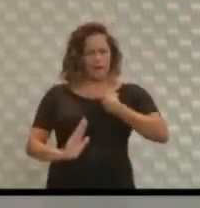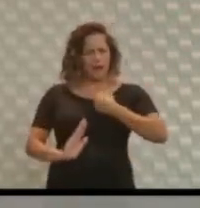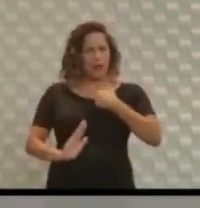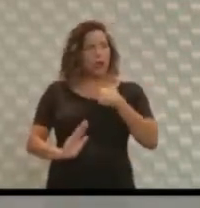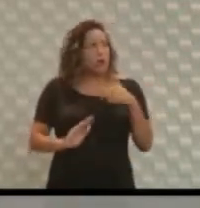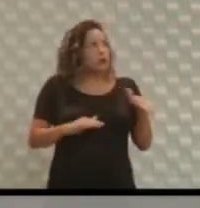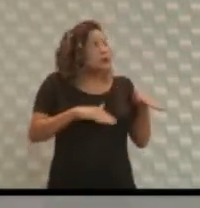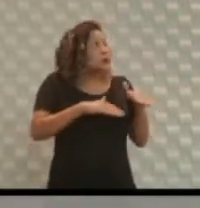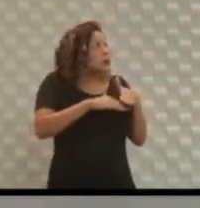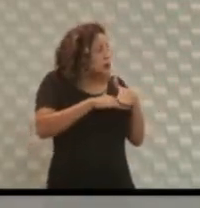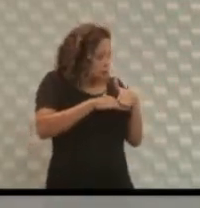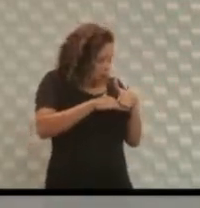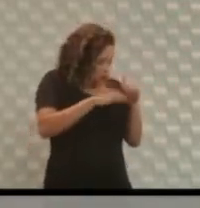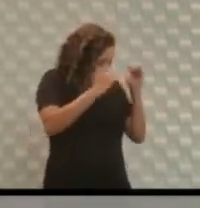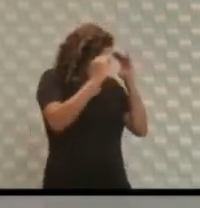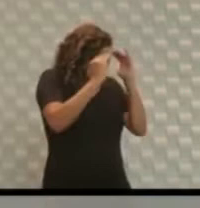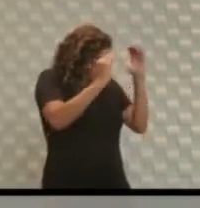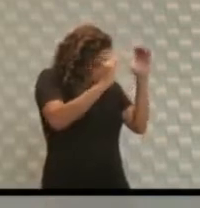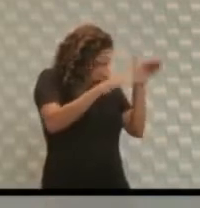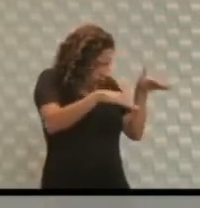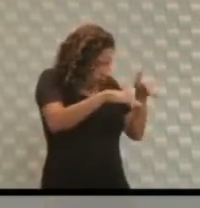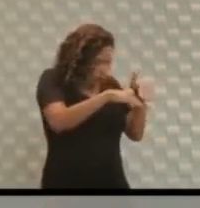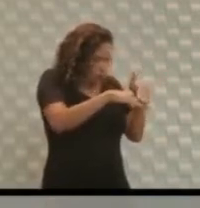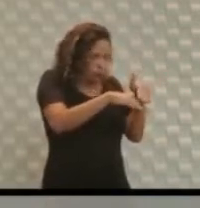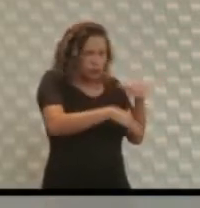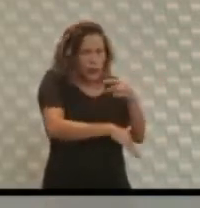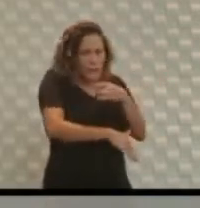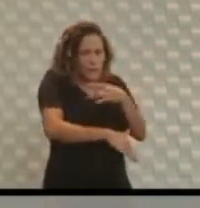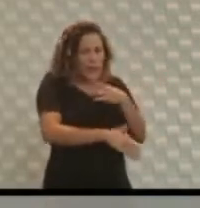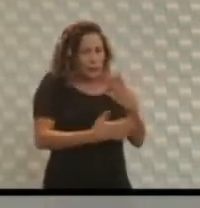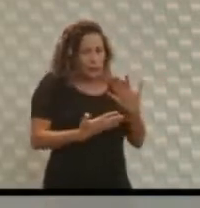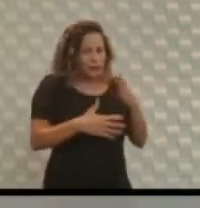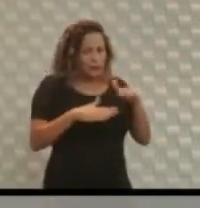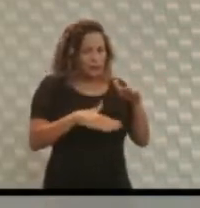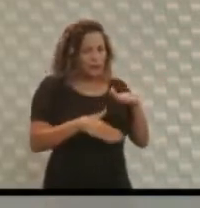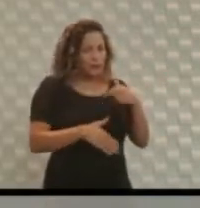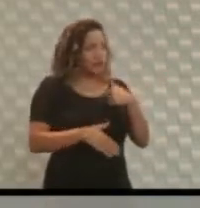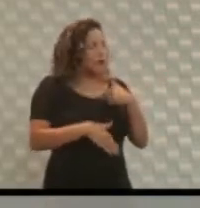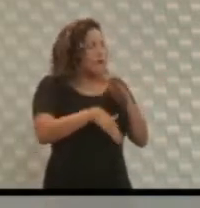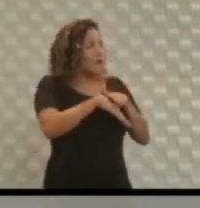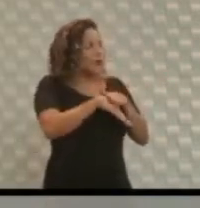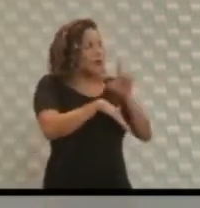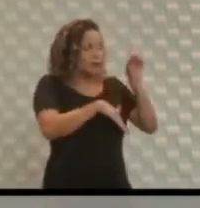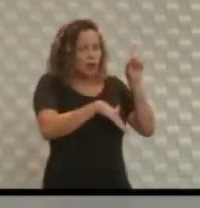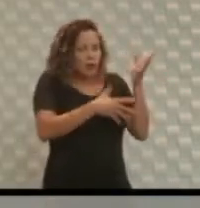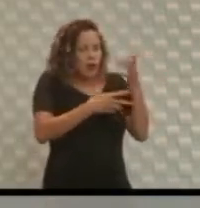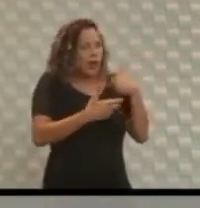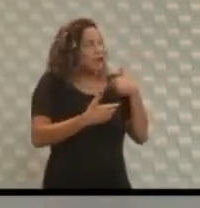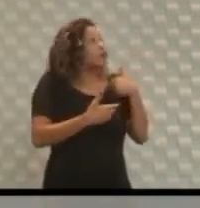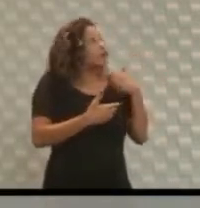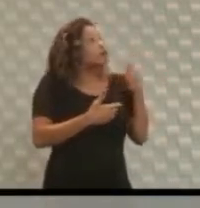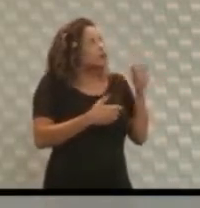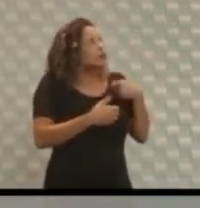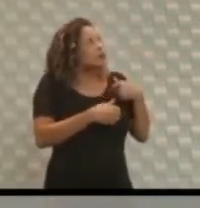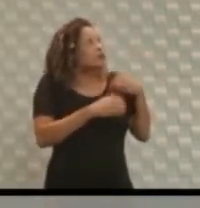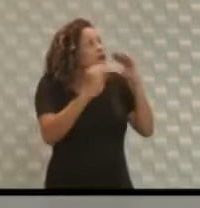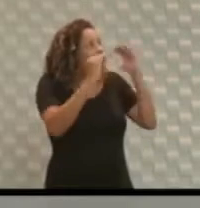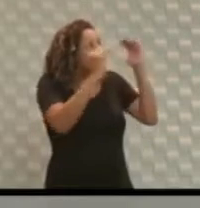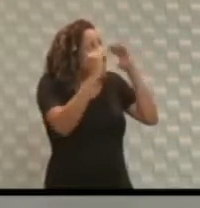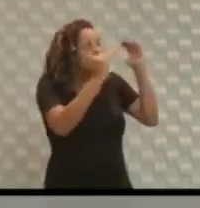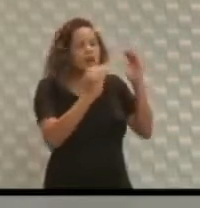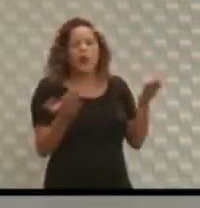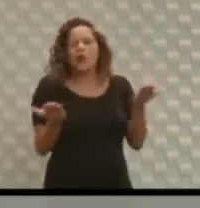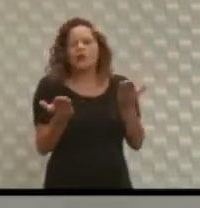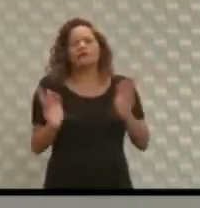Deus. Então, eu procurava fazer o que Deus esperava de mim. Hoje, eu já estou num